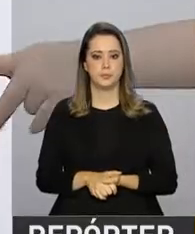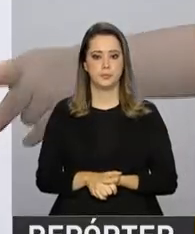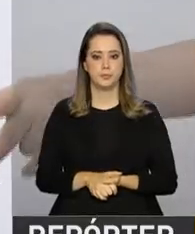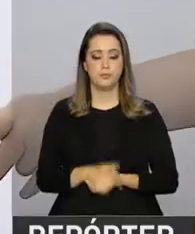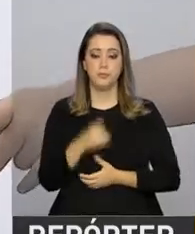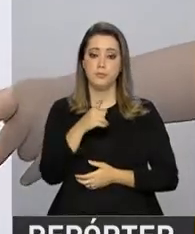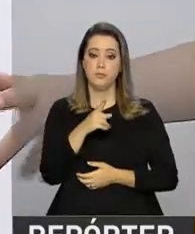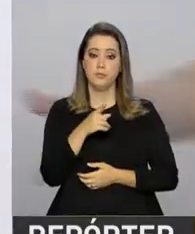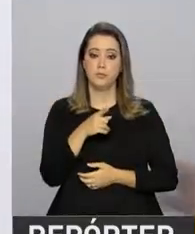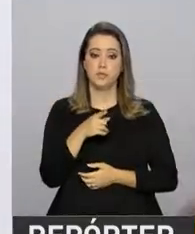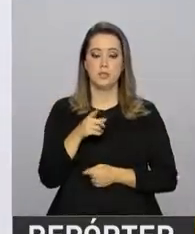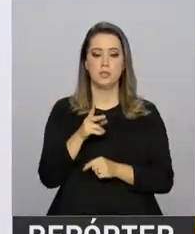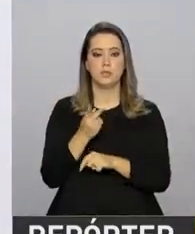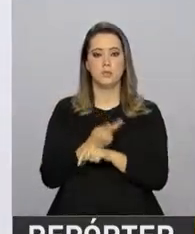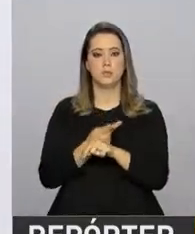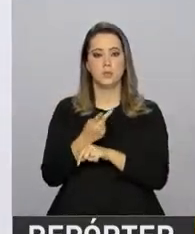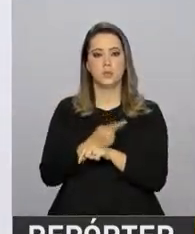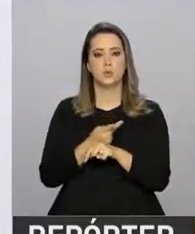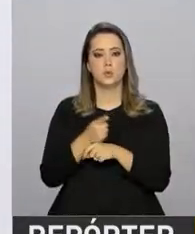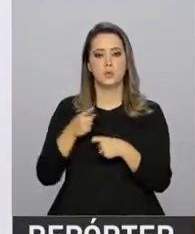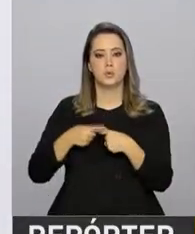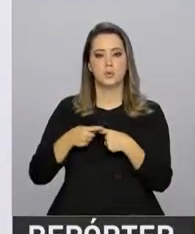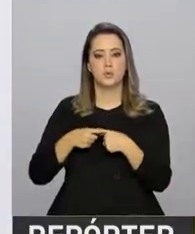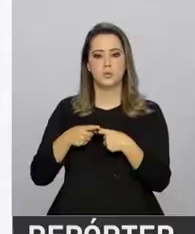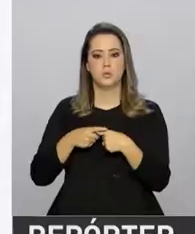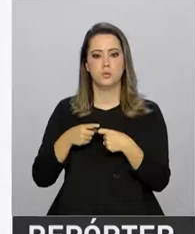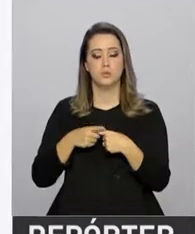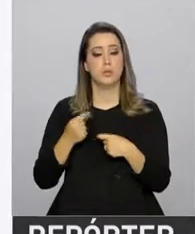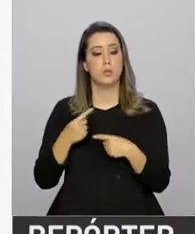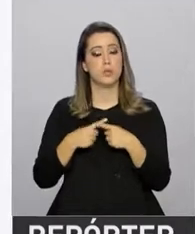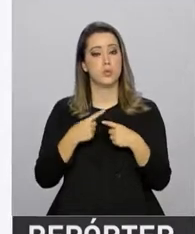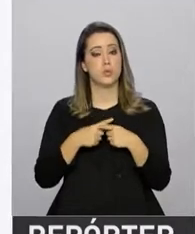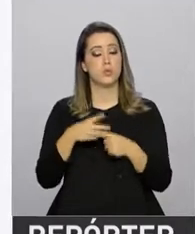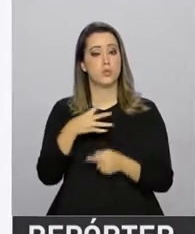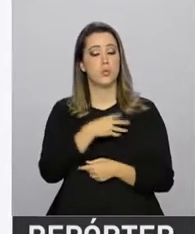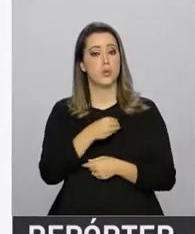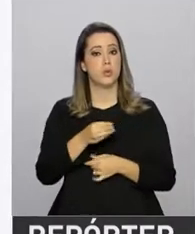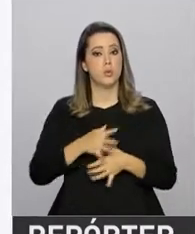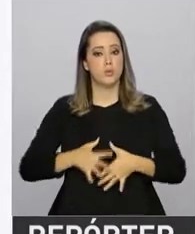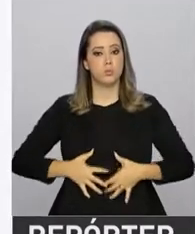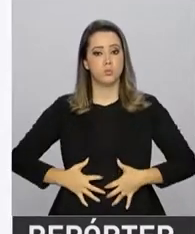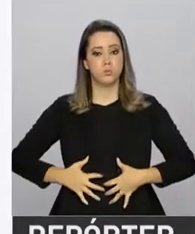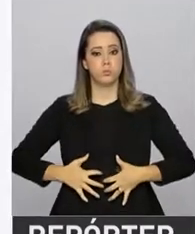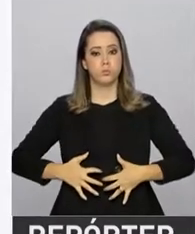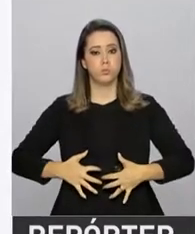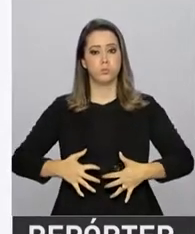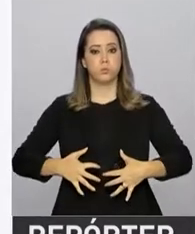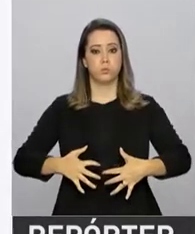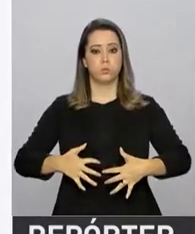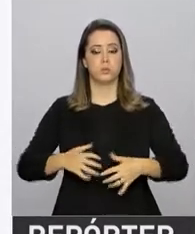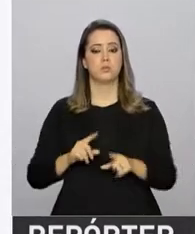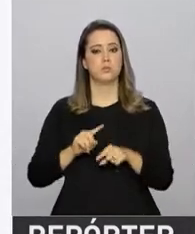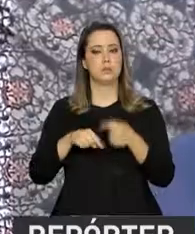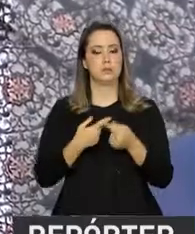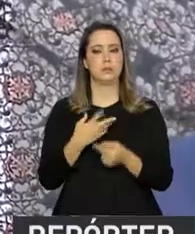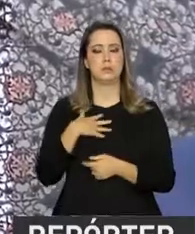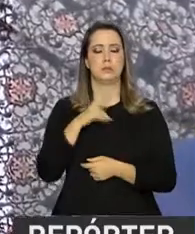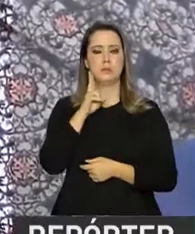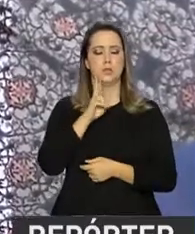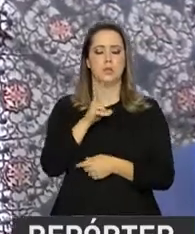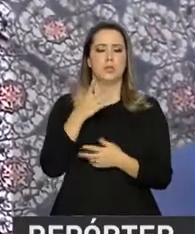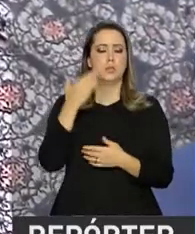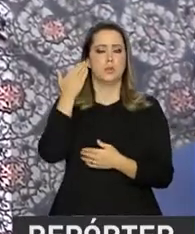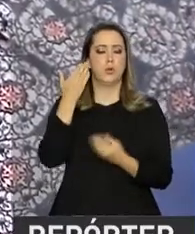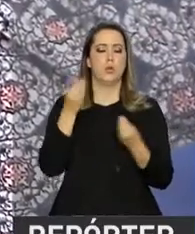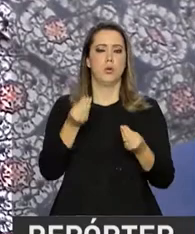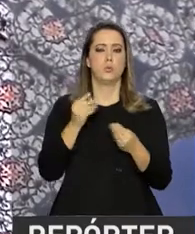Quando Viviane procurou um pediatra para tratar um inchaço na barriga do filho, Vitor, ela não imaginava o que viria a seguir. Após